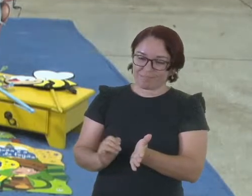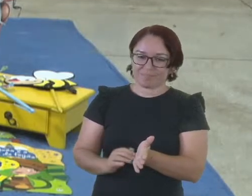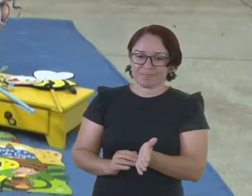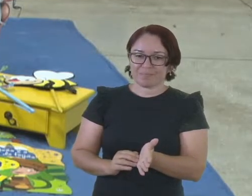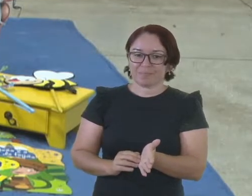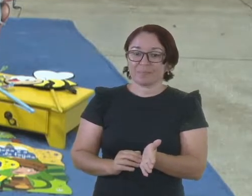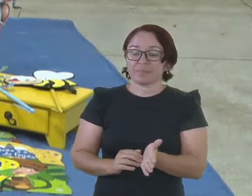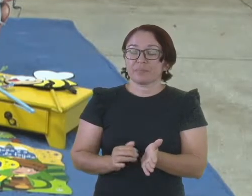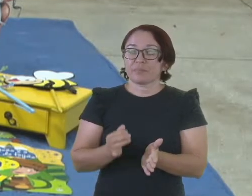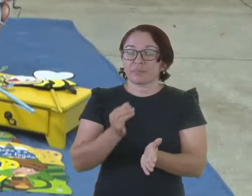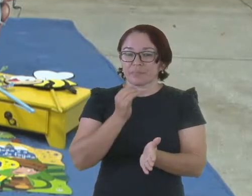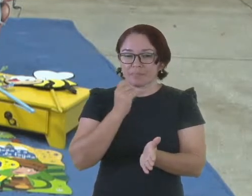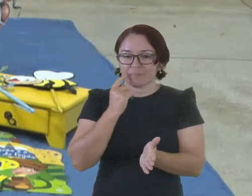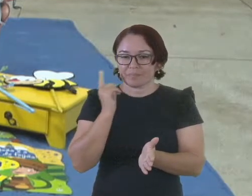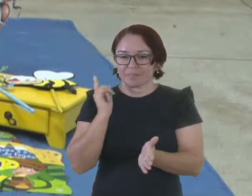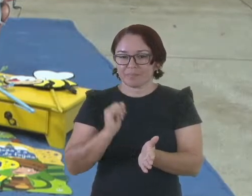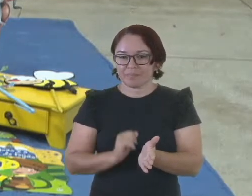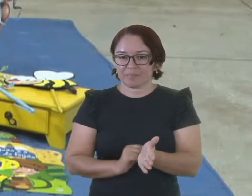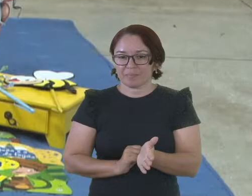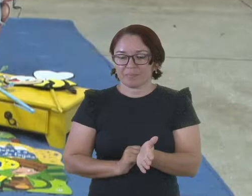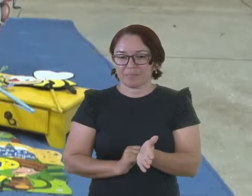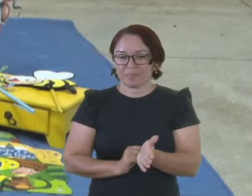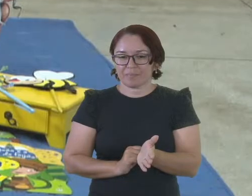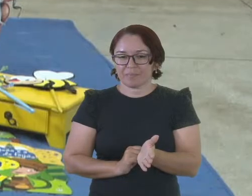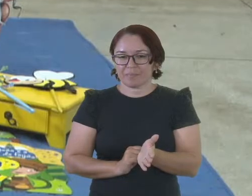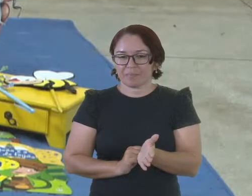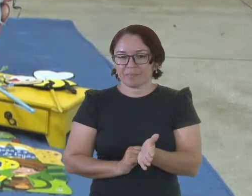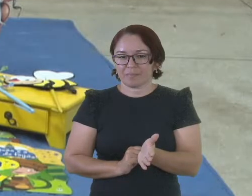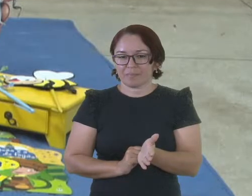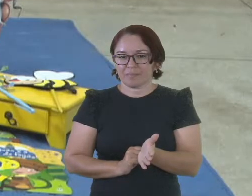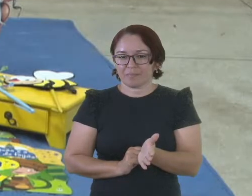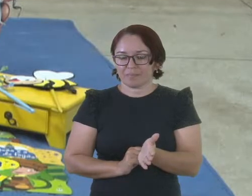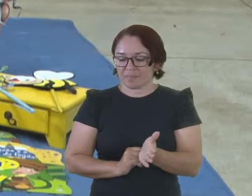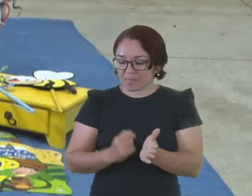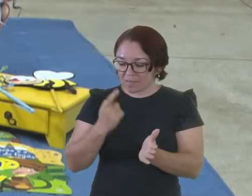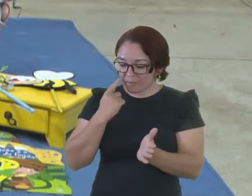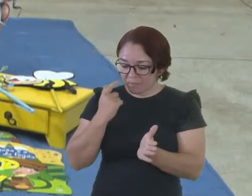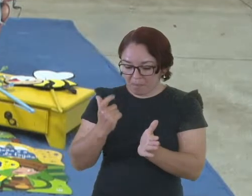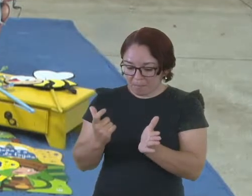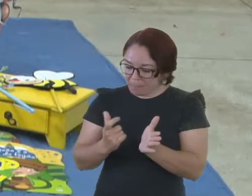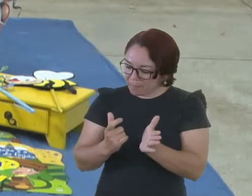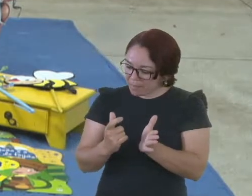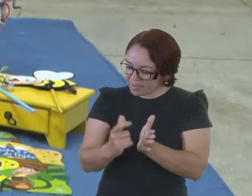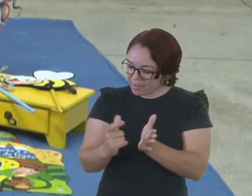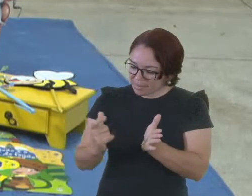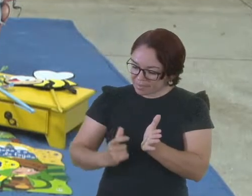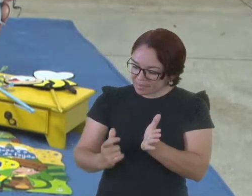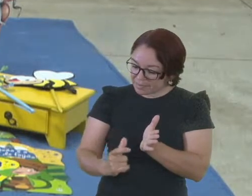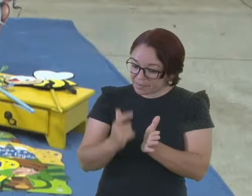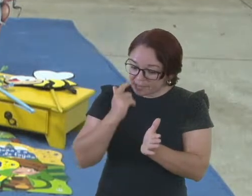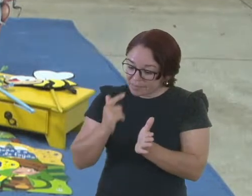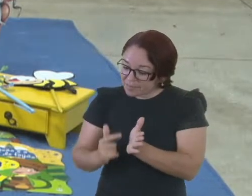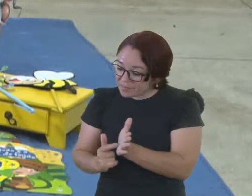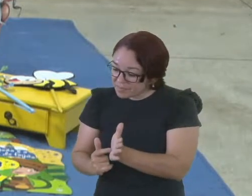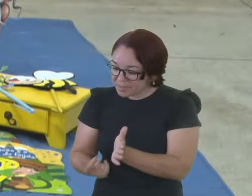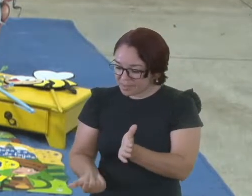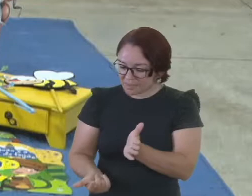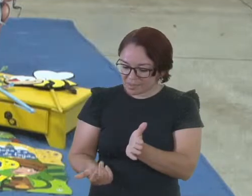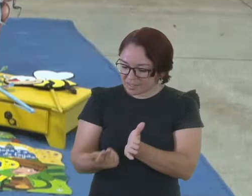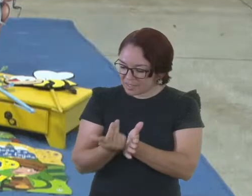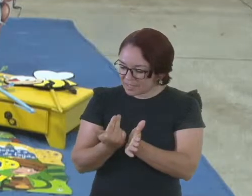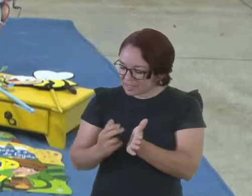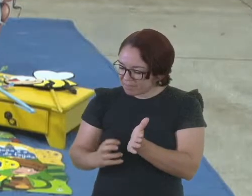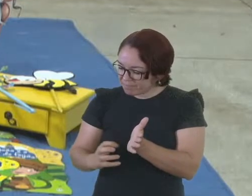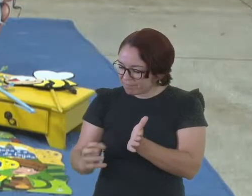vou exemplificar para vocês. Vai mostrar para ela a escrita, a ilustração. Ah,